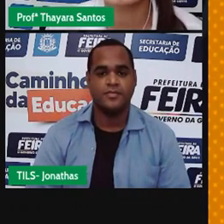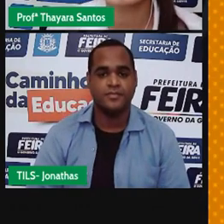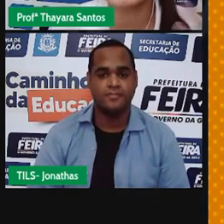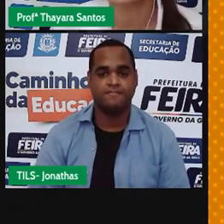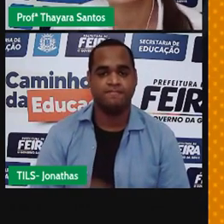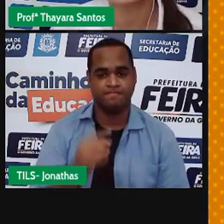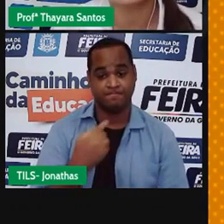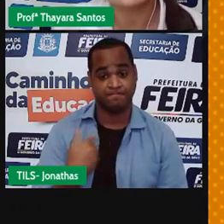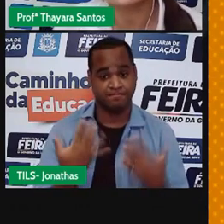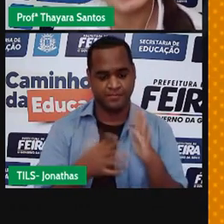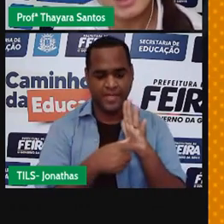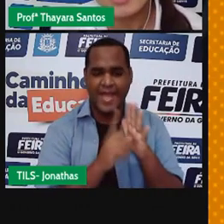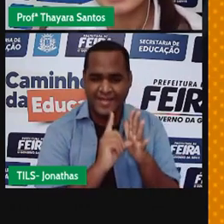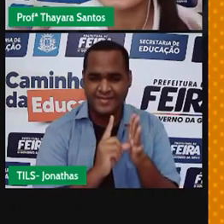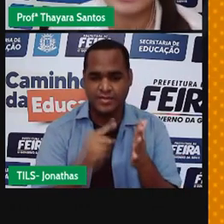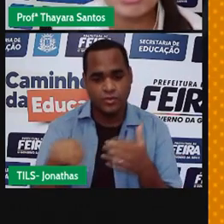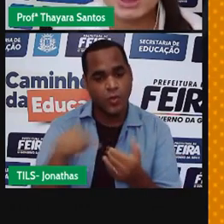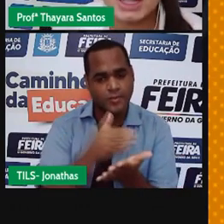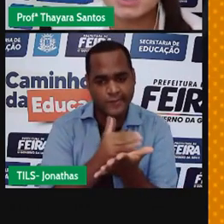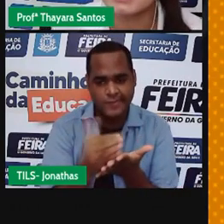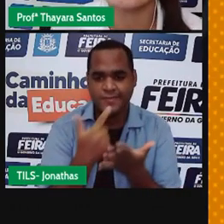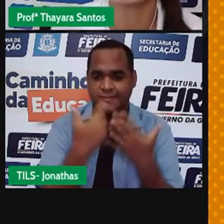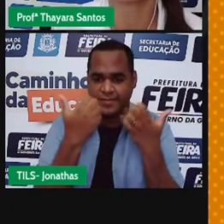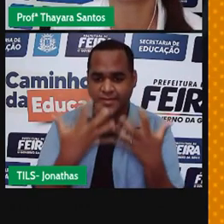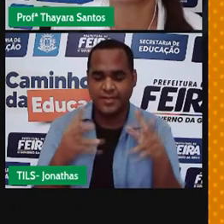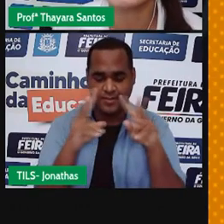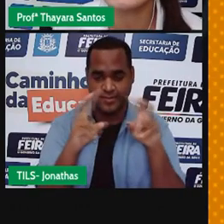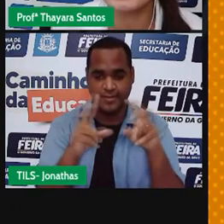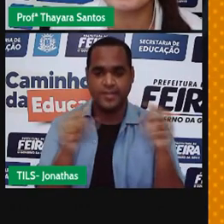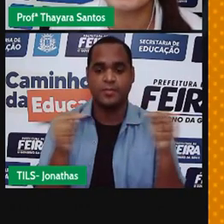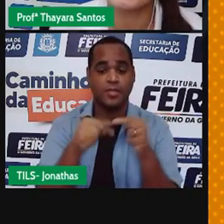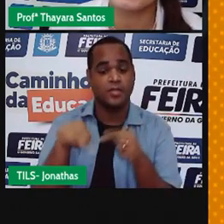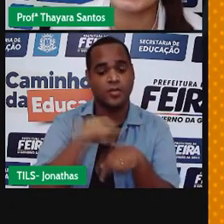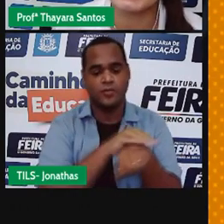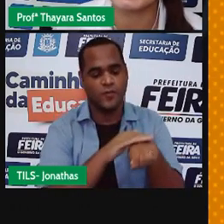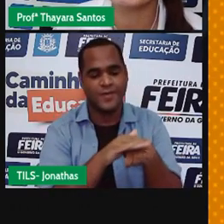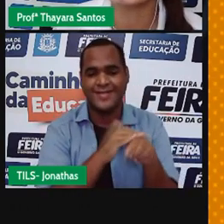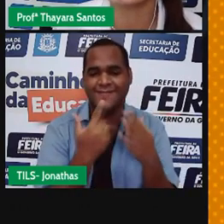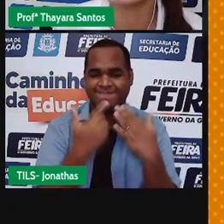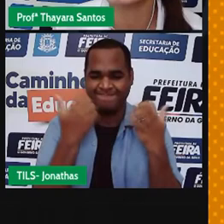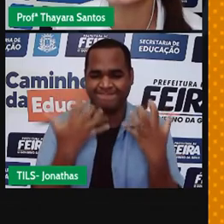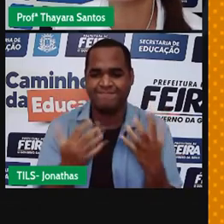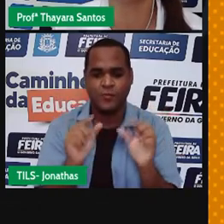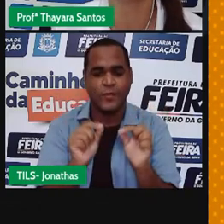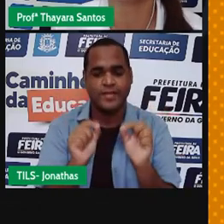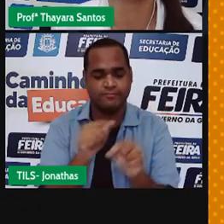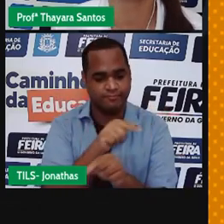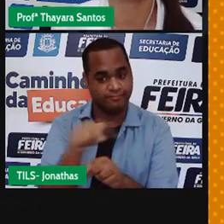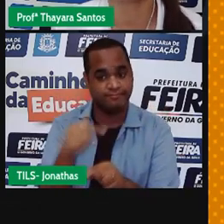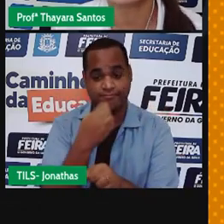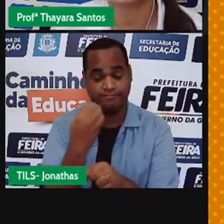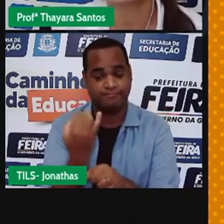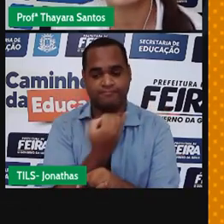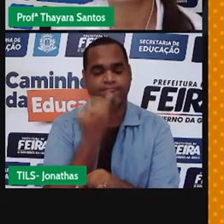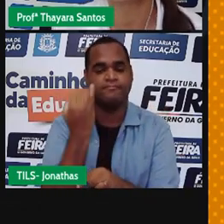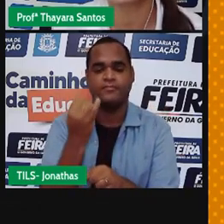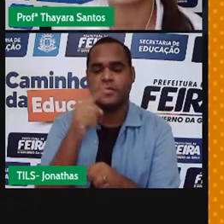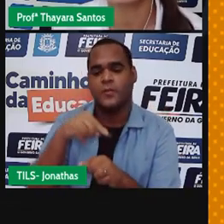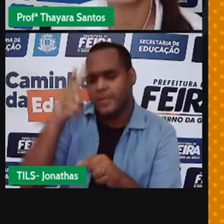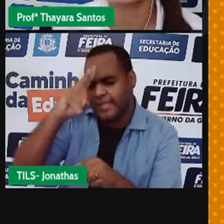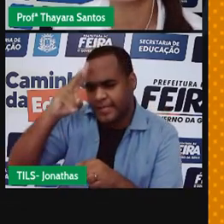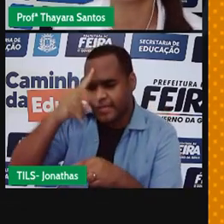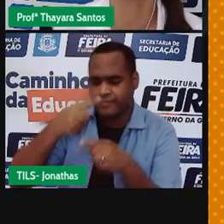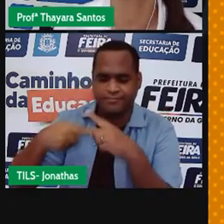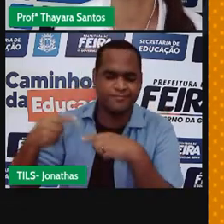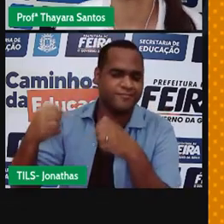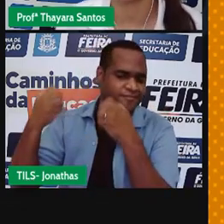E antes da gente começar o assunto dessa semana, conversar sobre o assunto dessa semana, na verdade, eu quero relembrar com vocês